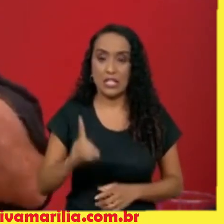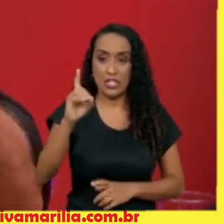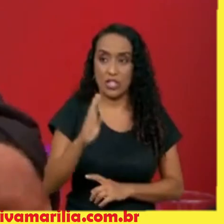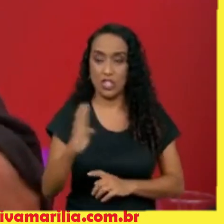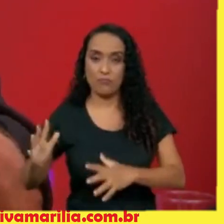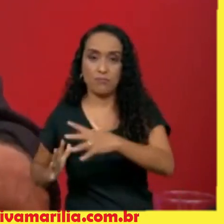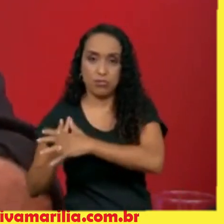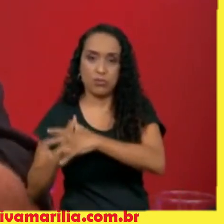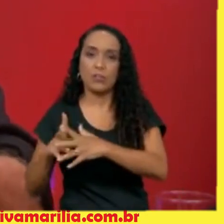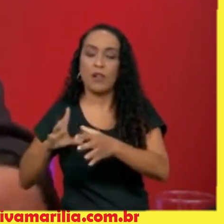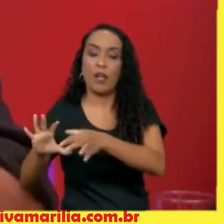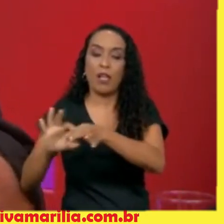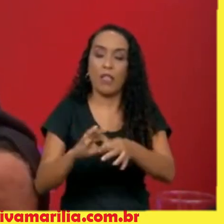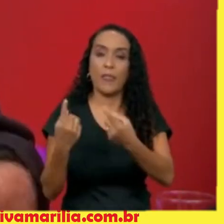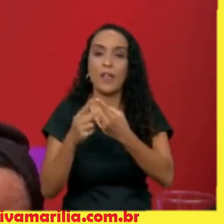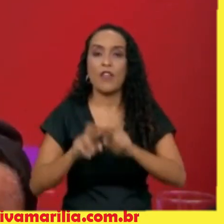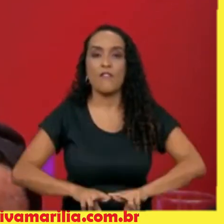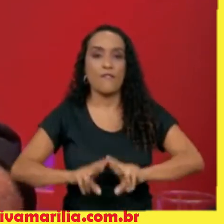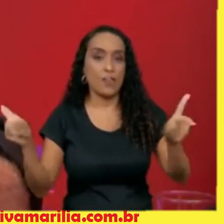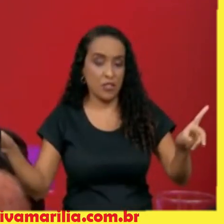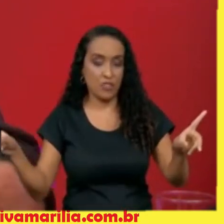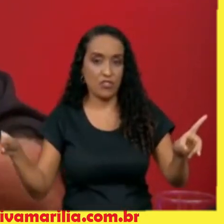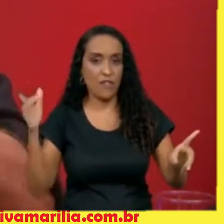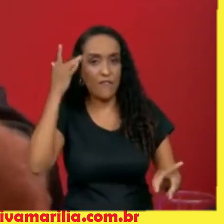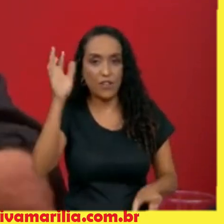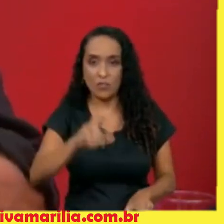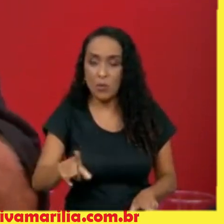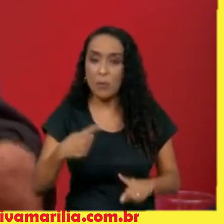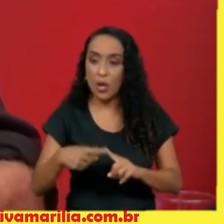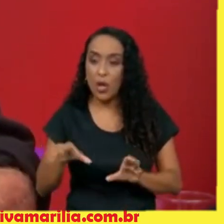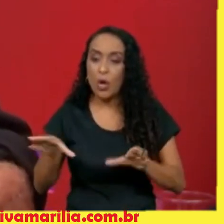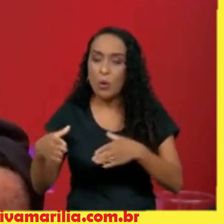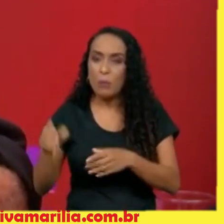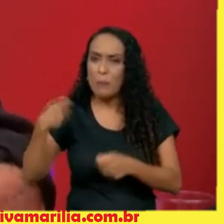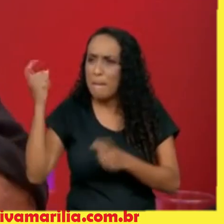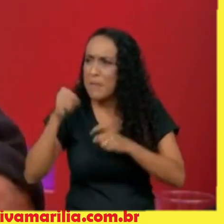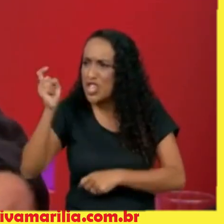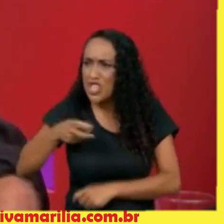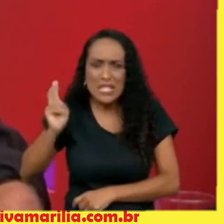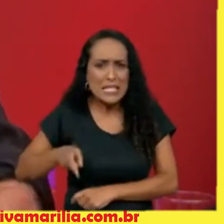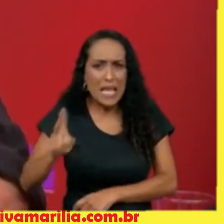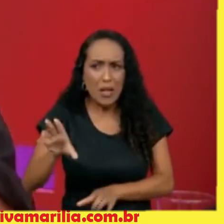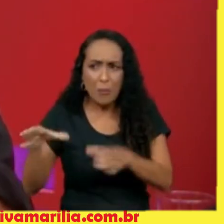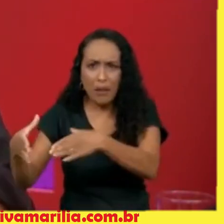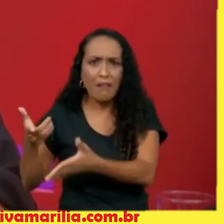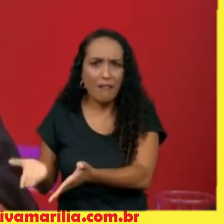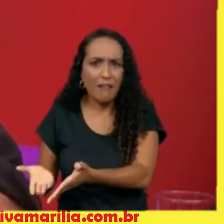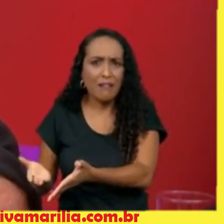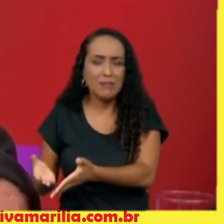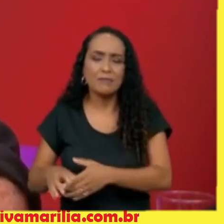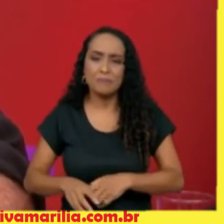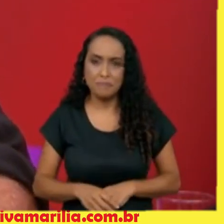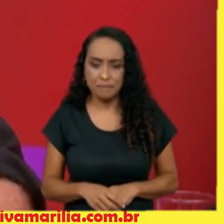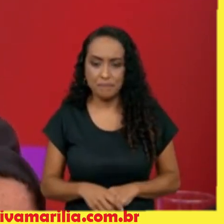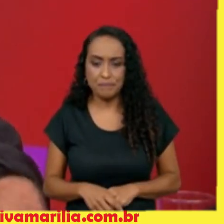a muitas contradições. Não vai ser fácil isso. Né? Porque esse pessoal tem que mentir o tempo todo. E a mentira tem um custo, etc.